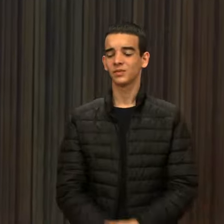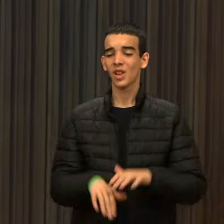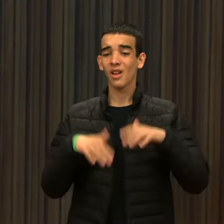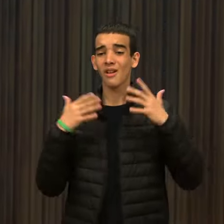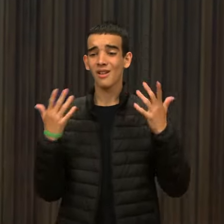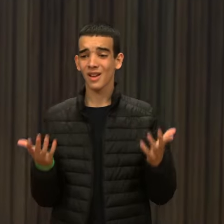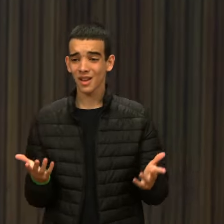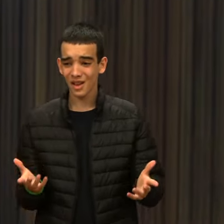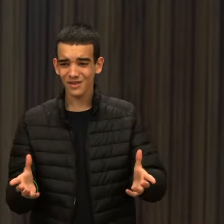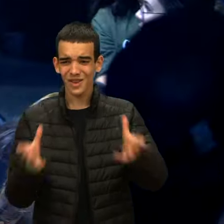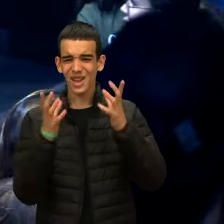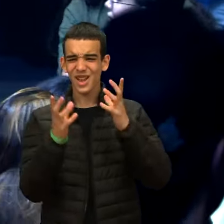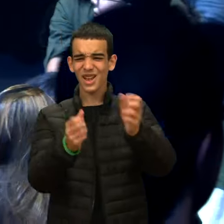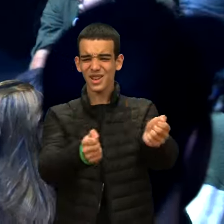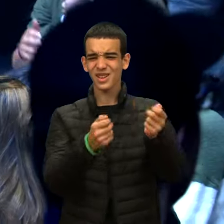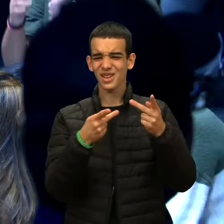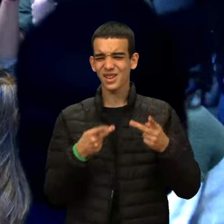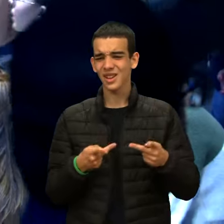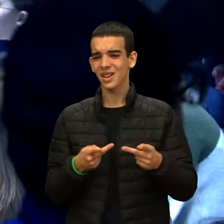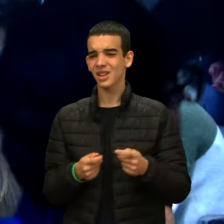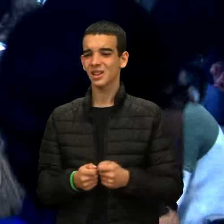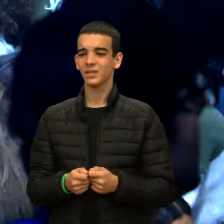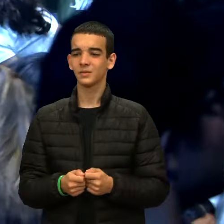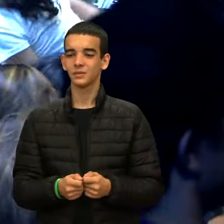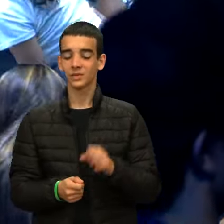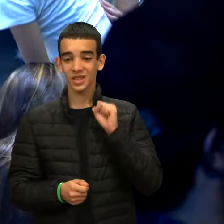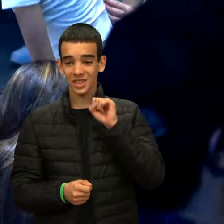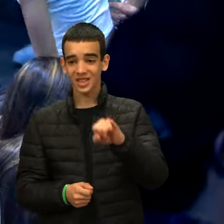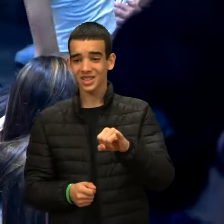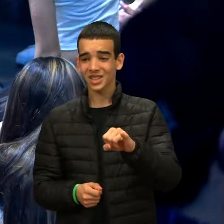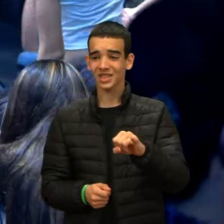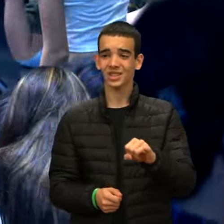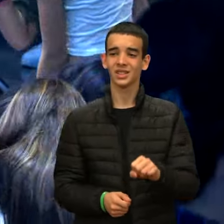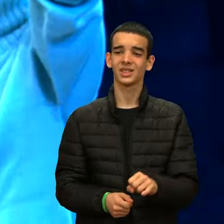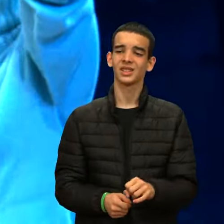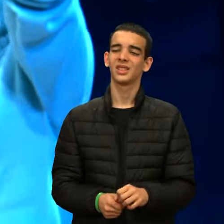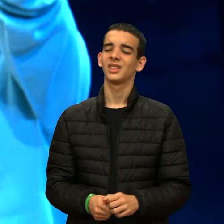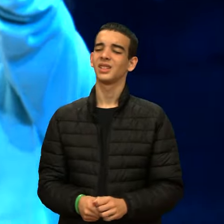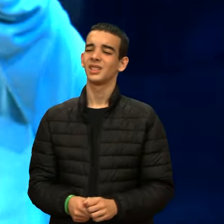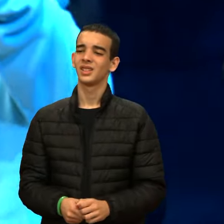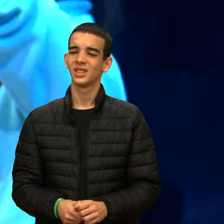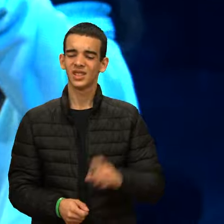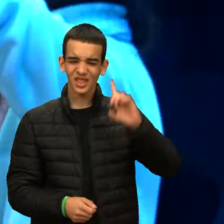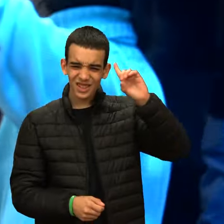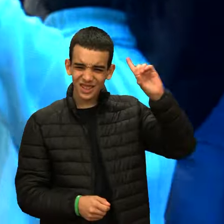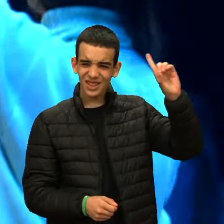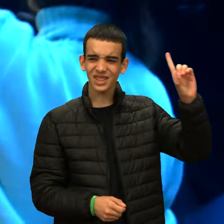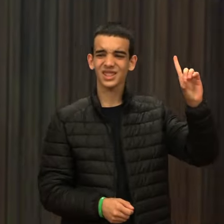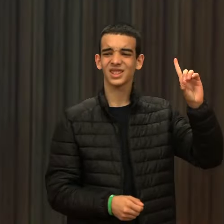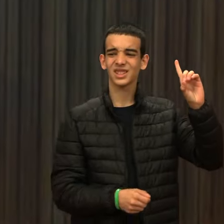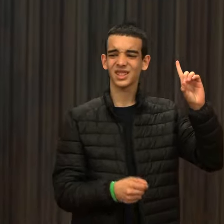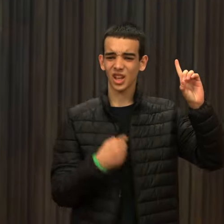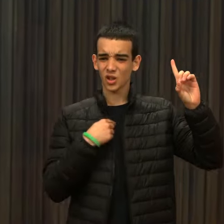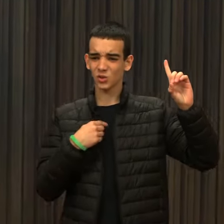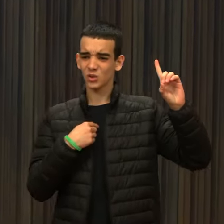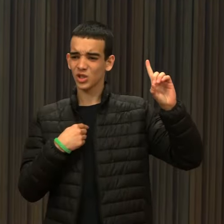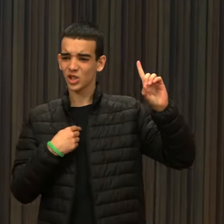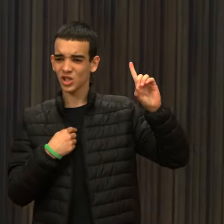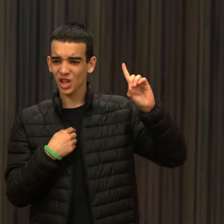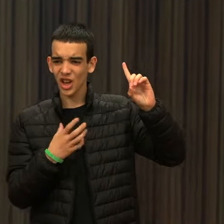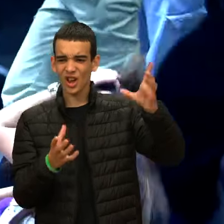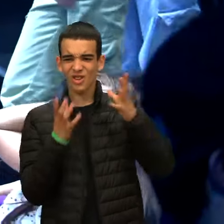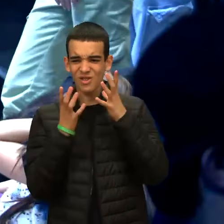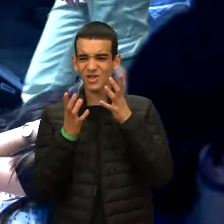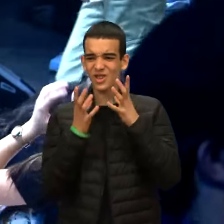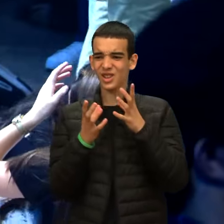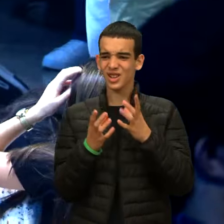lugar. Levanta sua mão se hoje você está falando: Deus, eu quero tomar essa decisão. Amém, amém. Levanta sua mão no seu